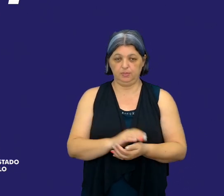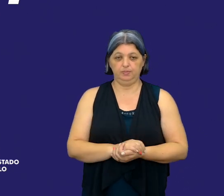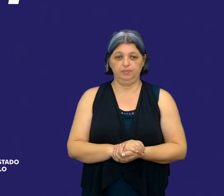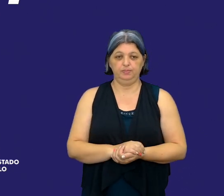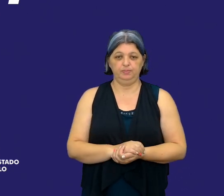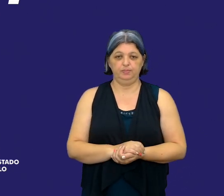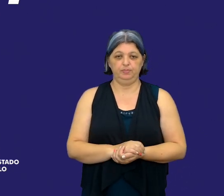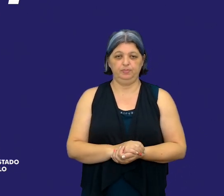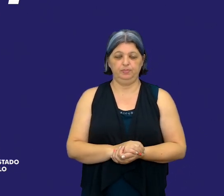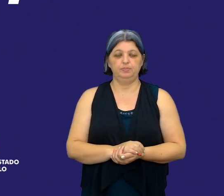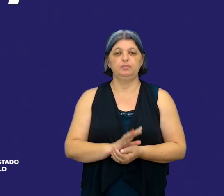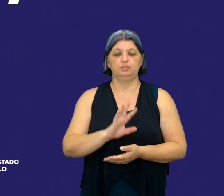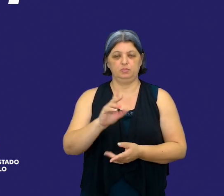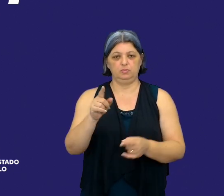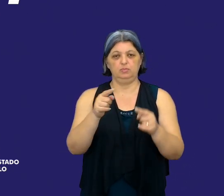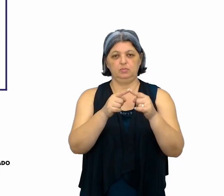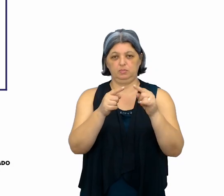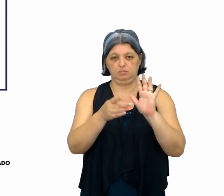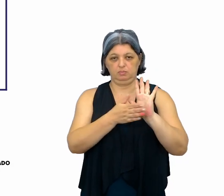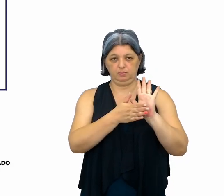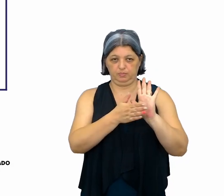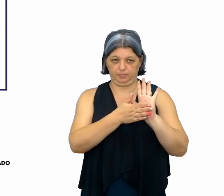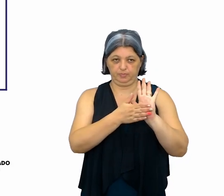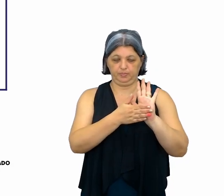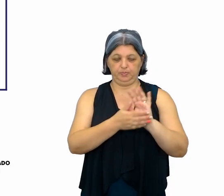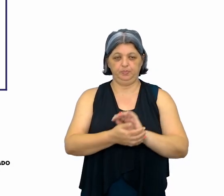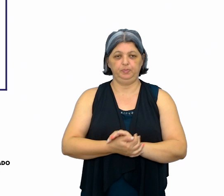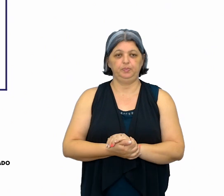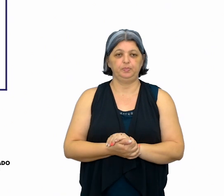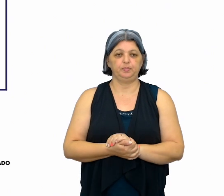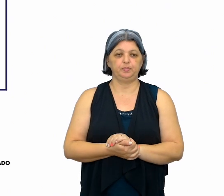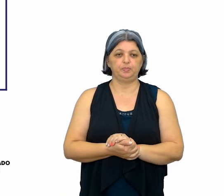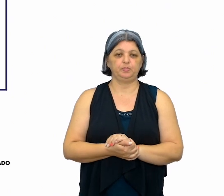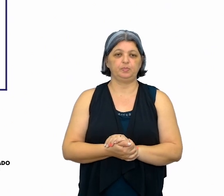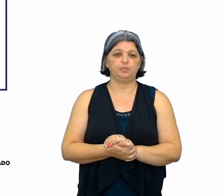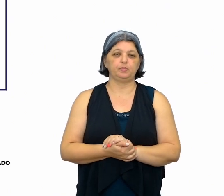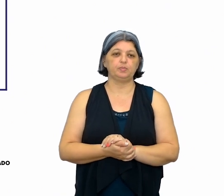estão compostas essas propostas. Pode passar, por favor.